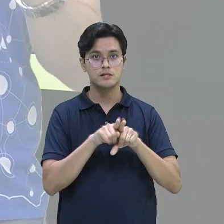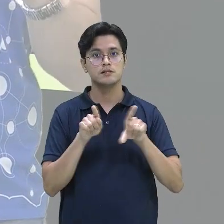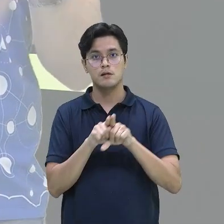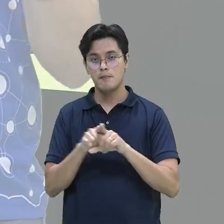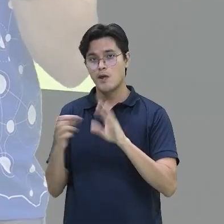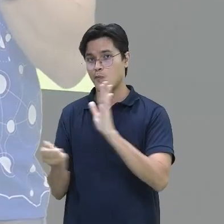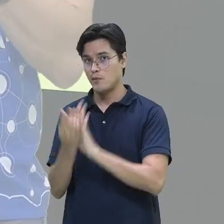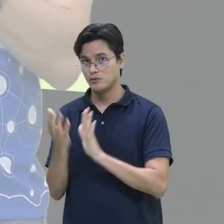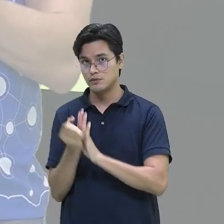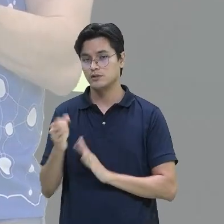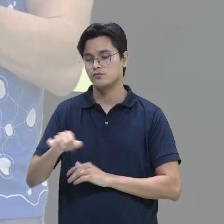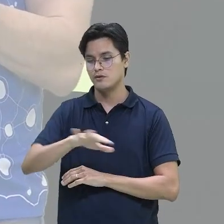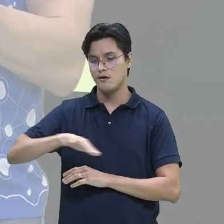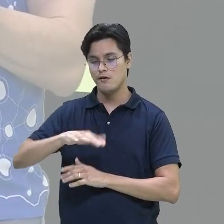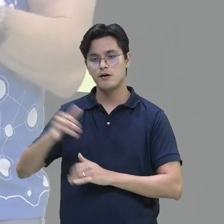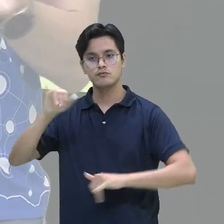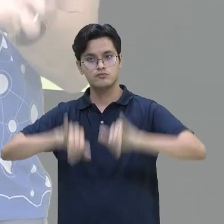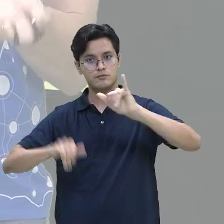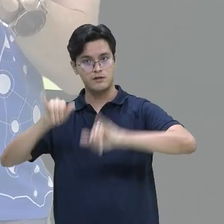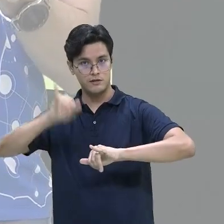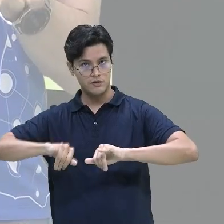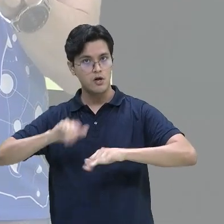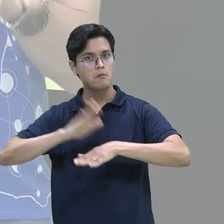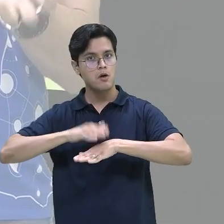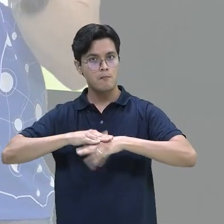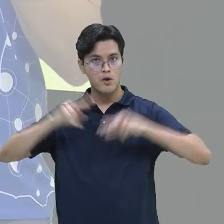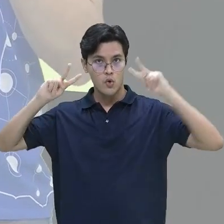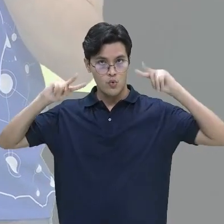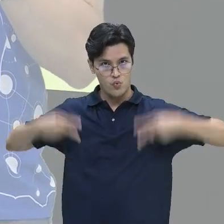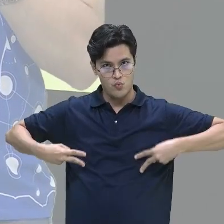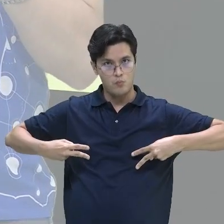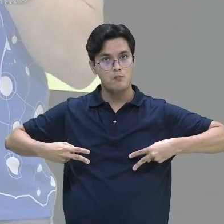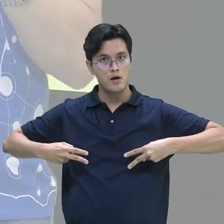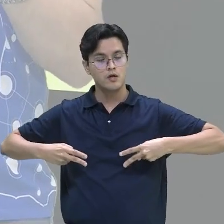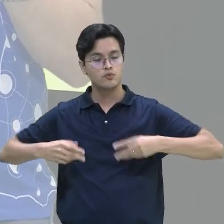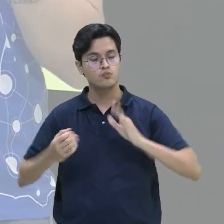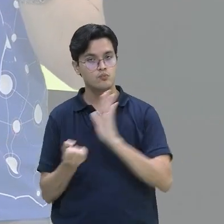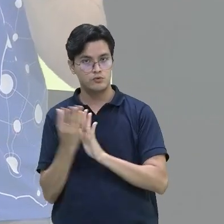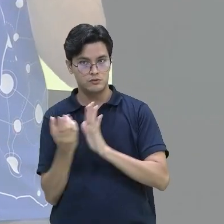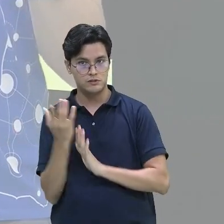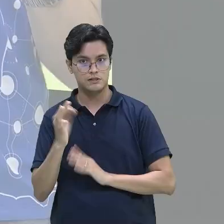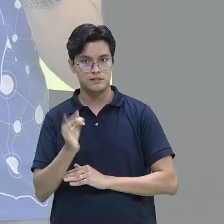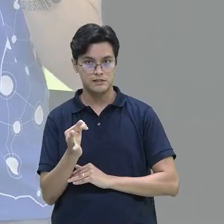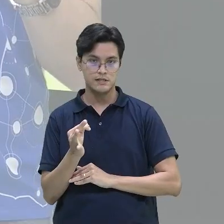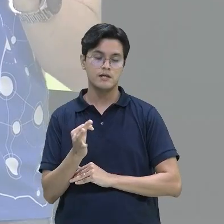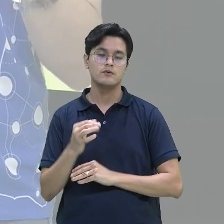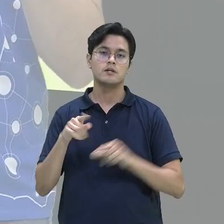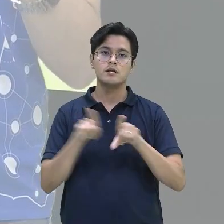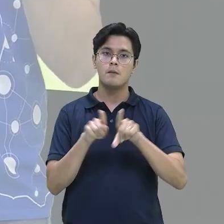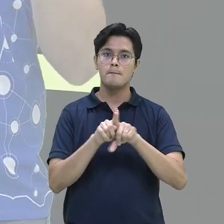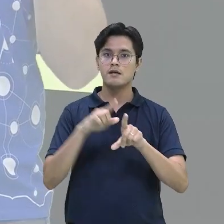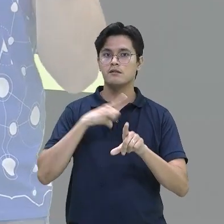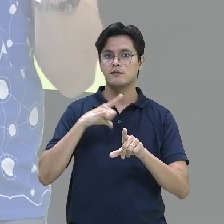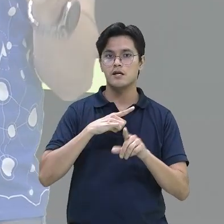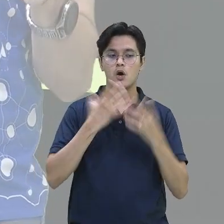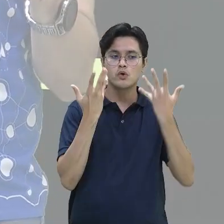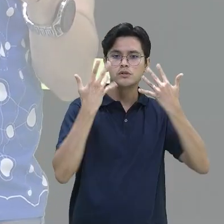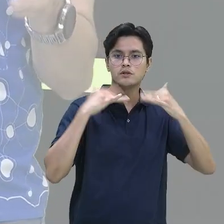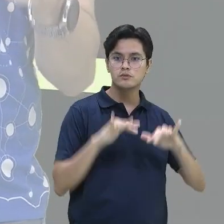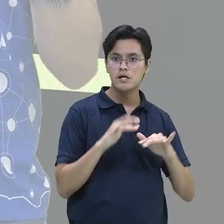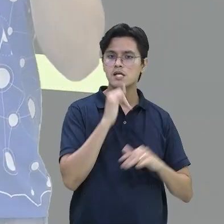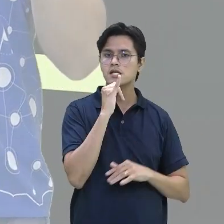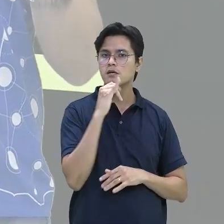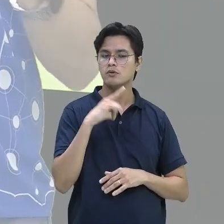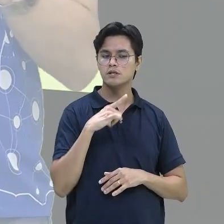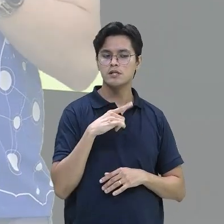tá? Sintéticas é que são feitas pelo homem. Já os polímeros naturais são que nós encontramos na natureza, como as